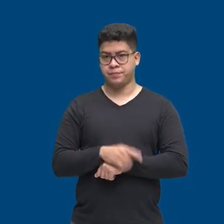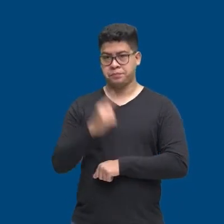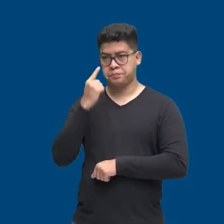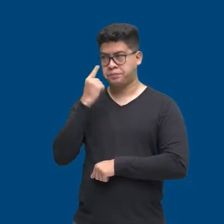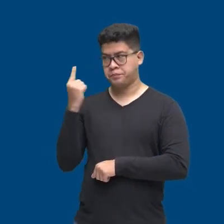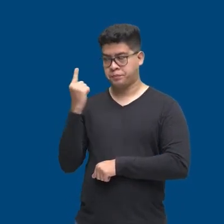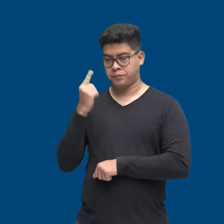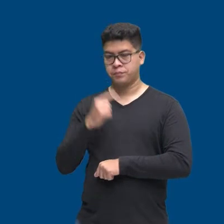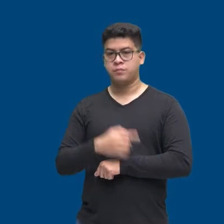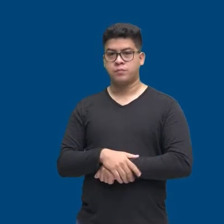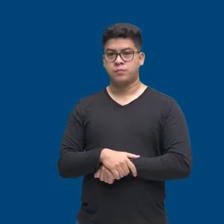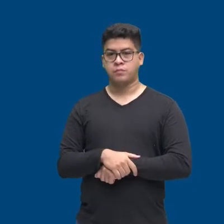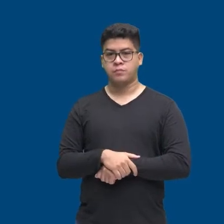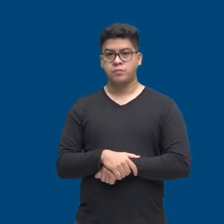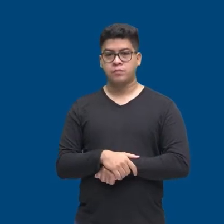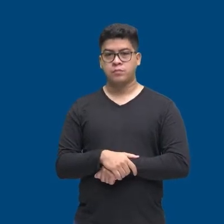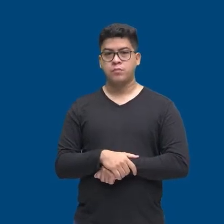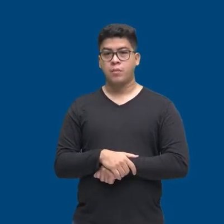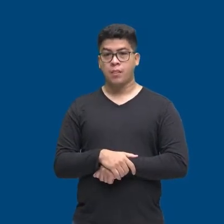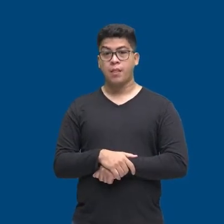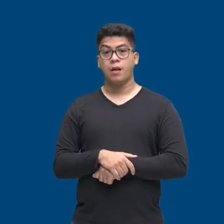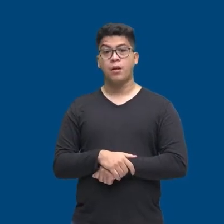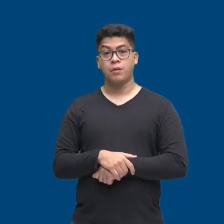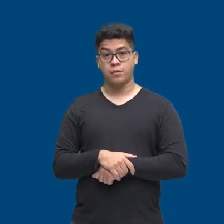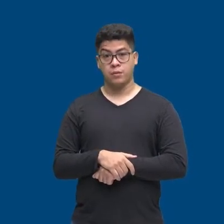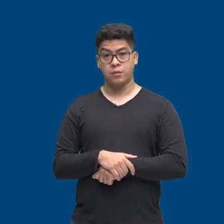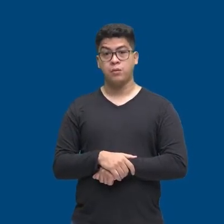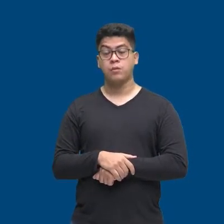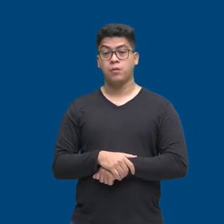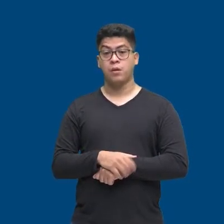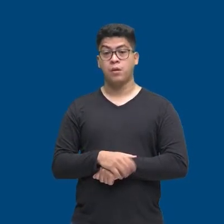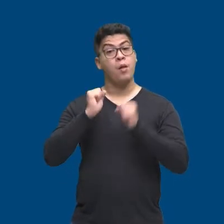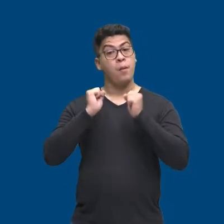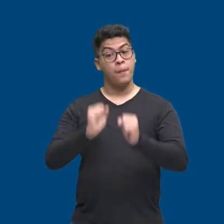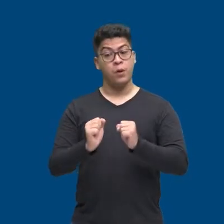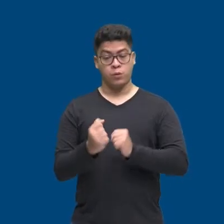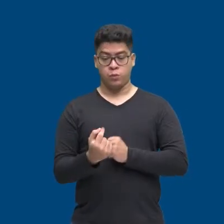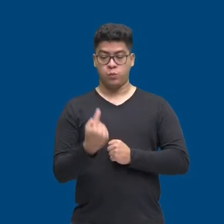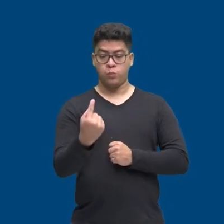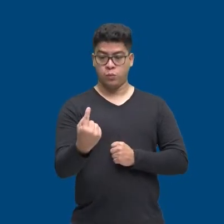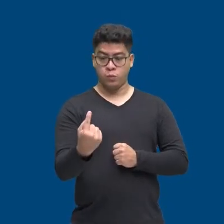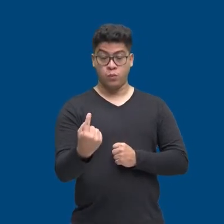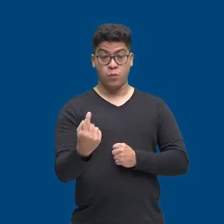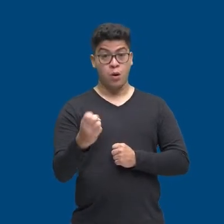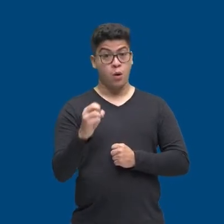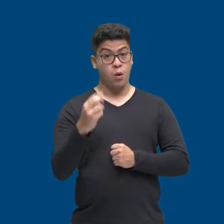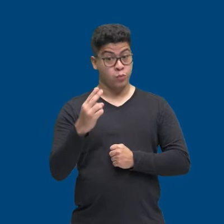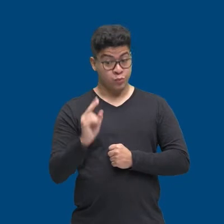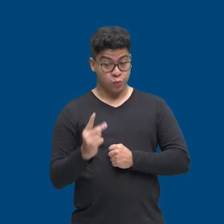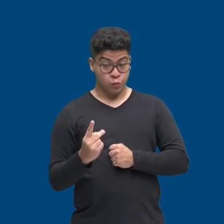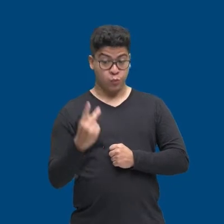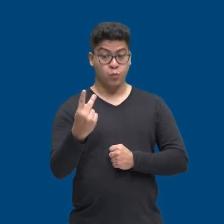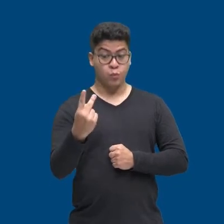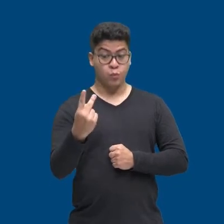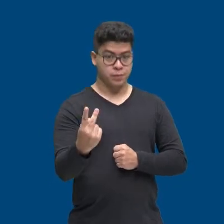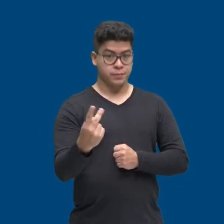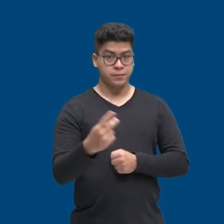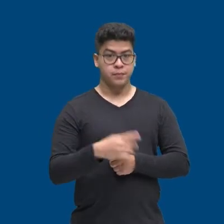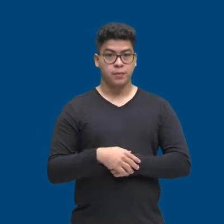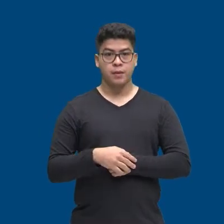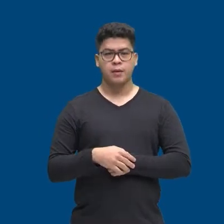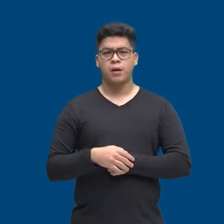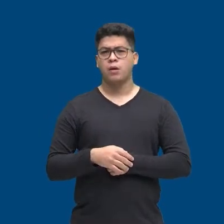ó ele na pessoa primeira jogada ele pode andar uma ou duas casas e ele só pode capturar na